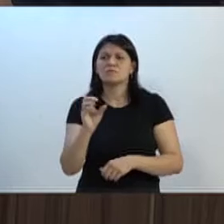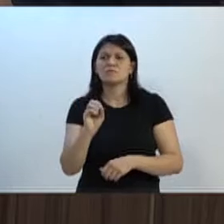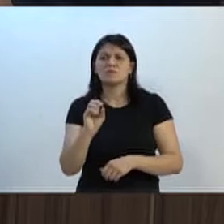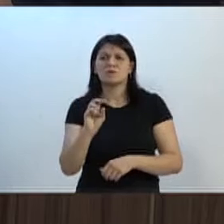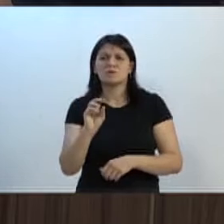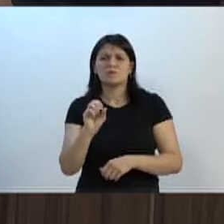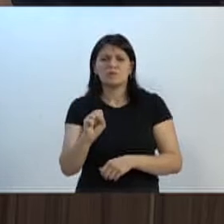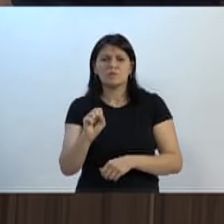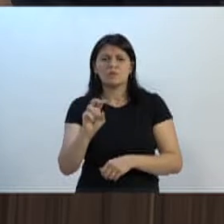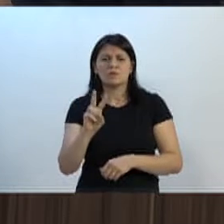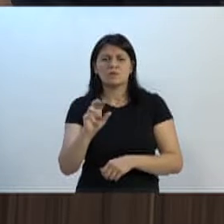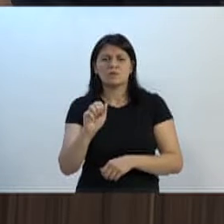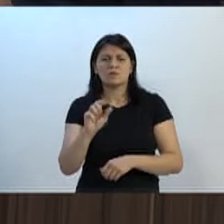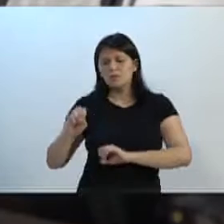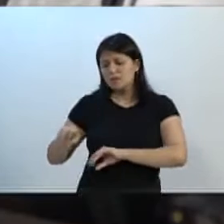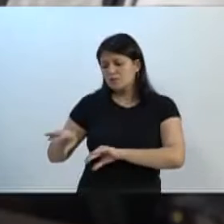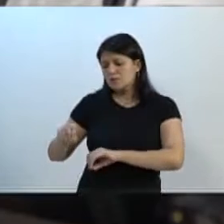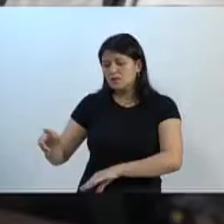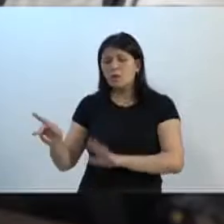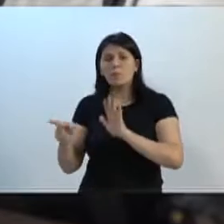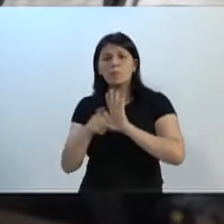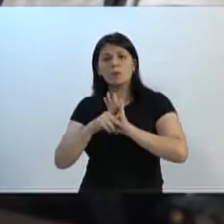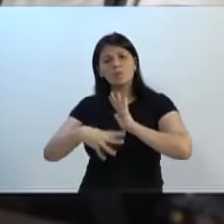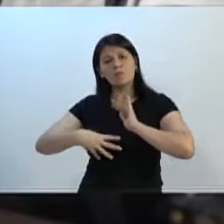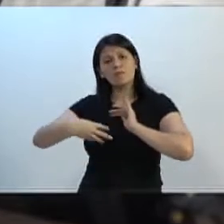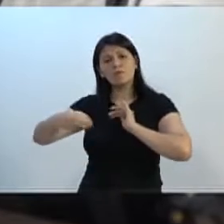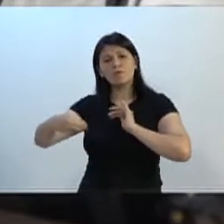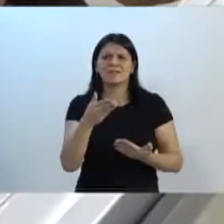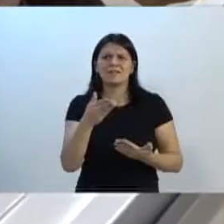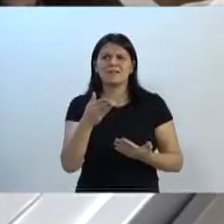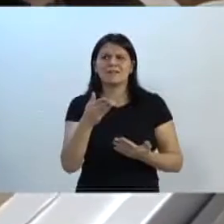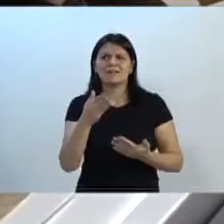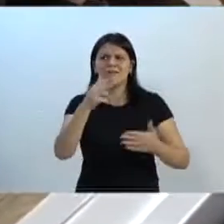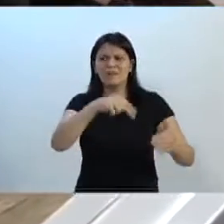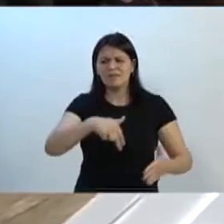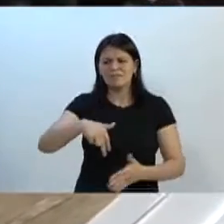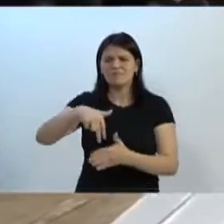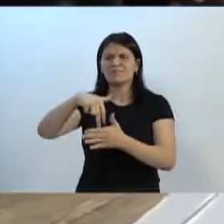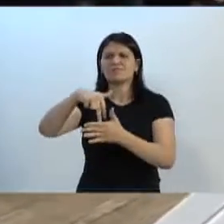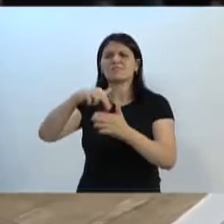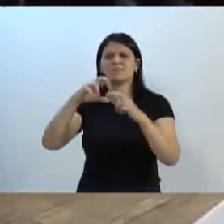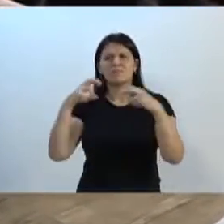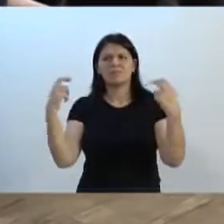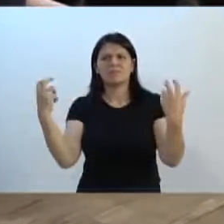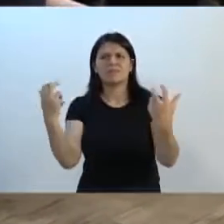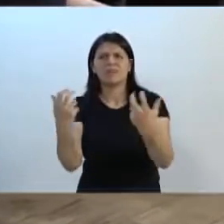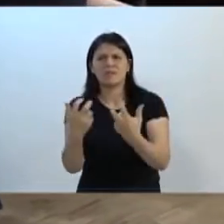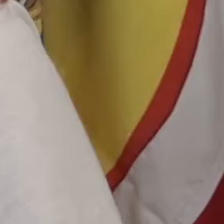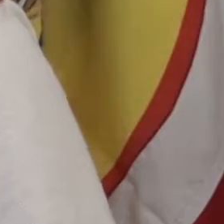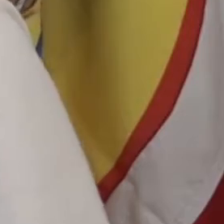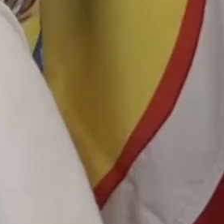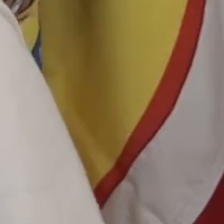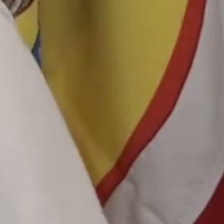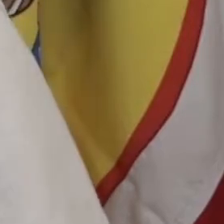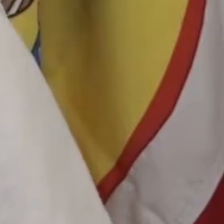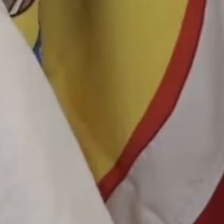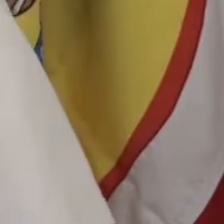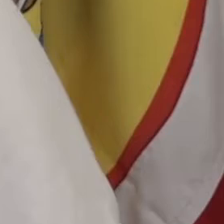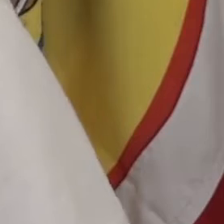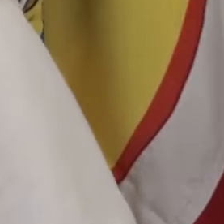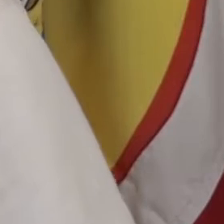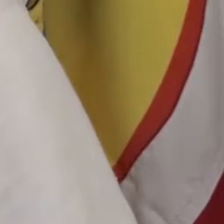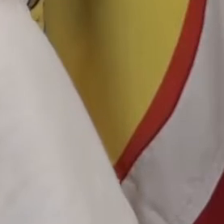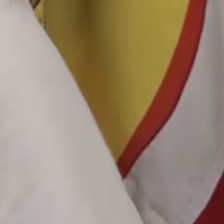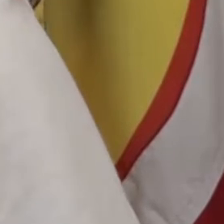os professores. Nesta terça-feira, dia 15, é comemorado o Dia do Professor. Eu acho muito importante a gente estar sempre